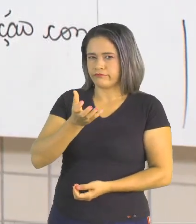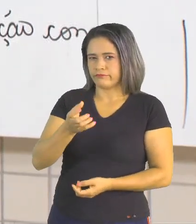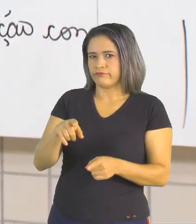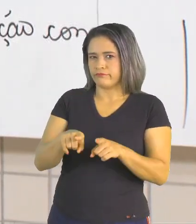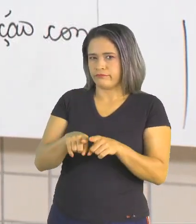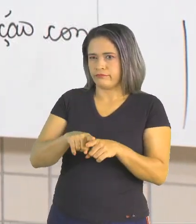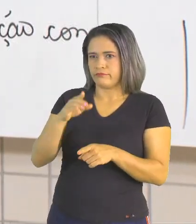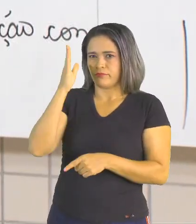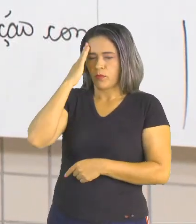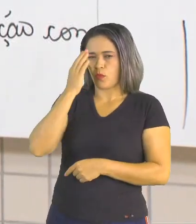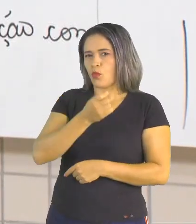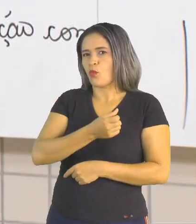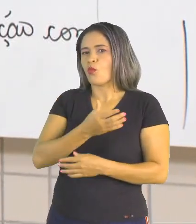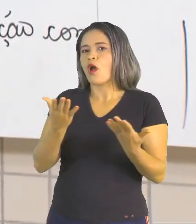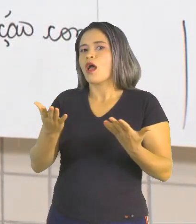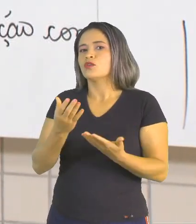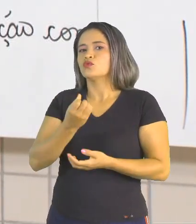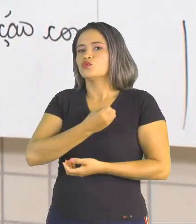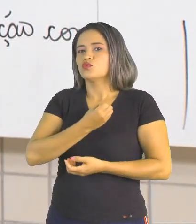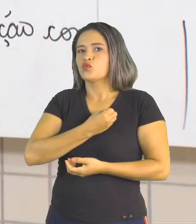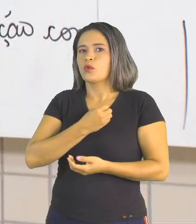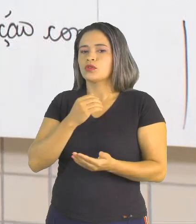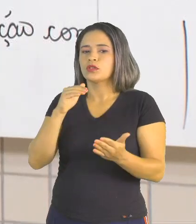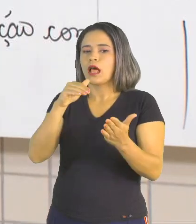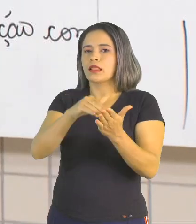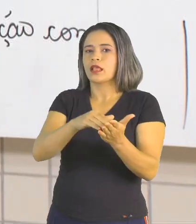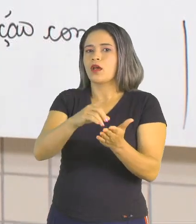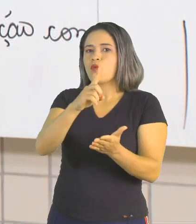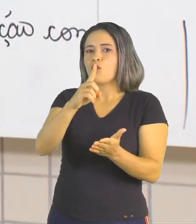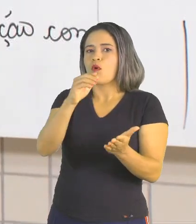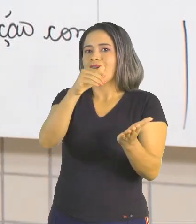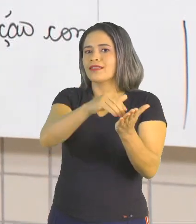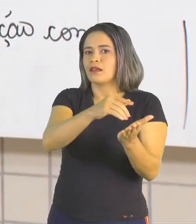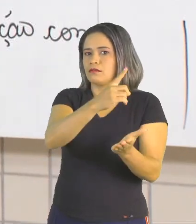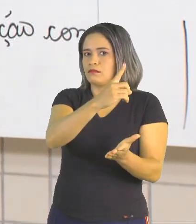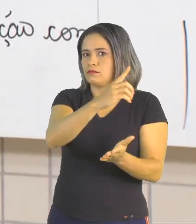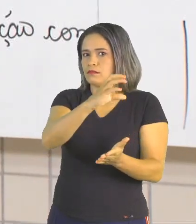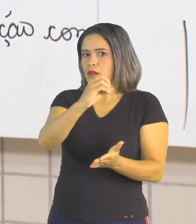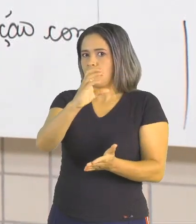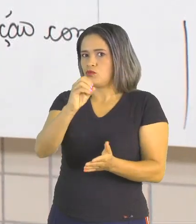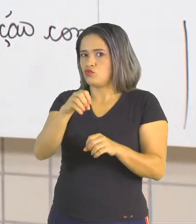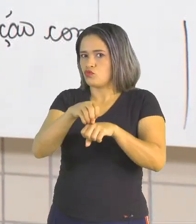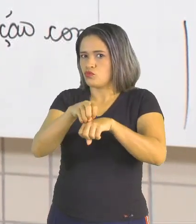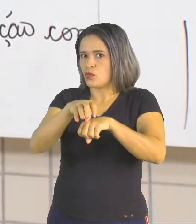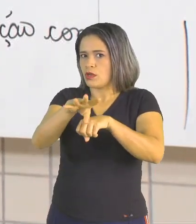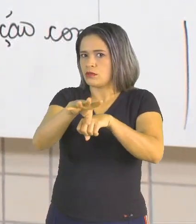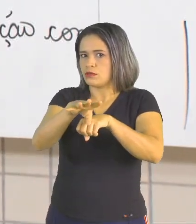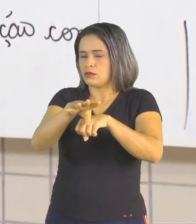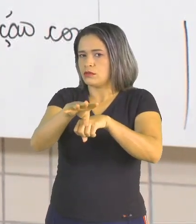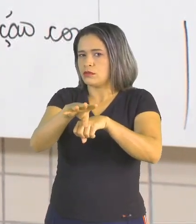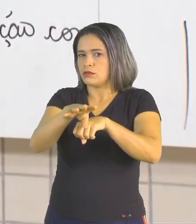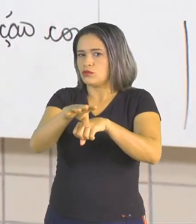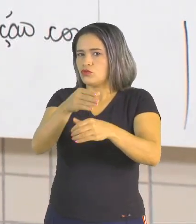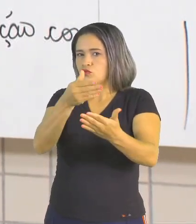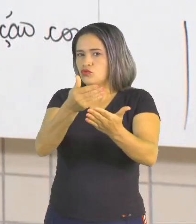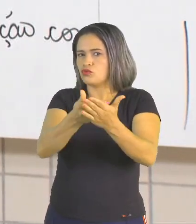saber quais são os números primos de 1 a 100, eu te dou uma dica de estudar os